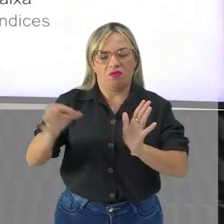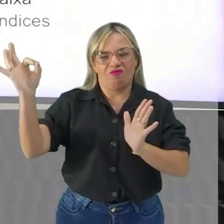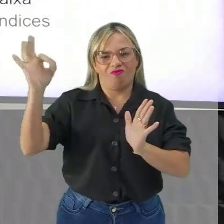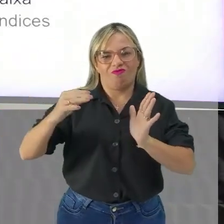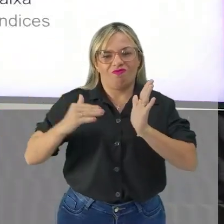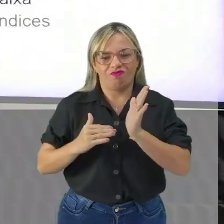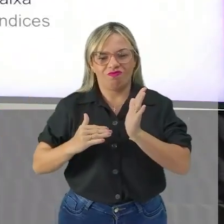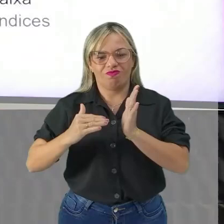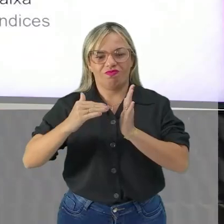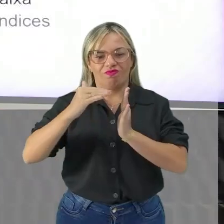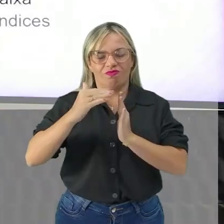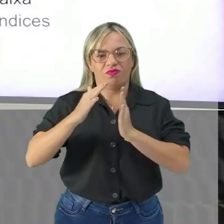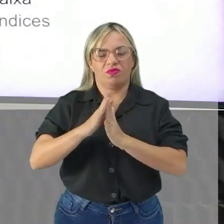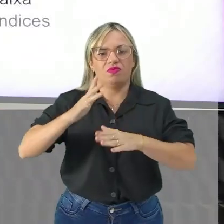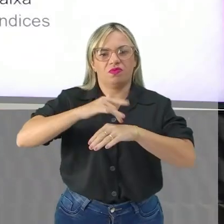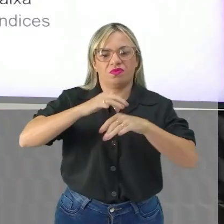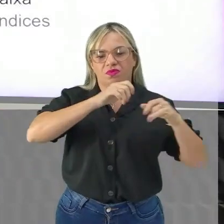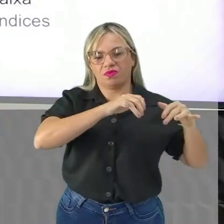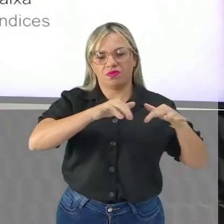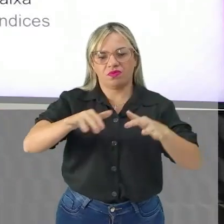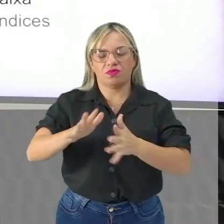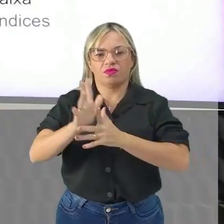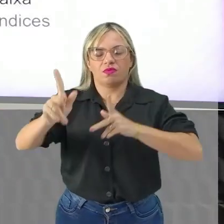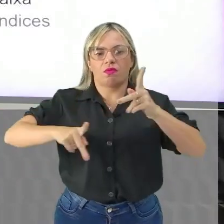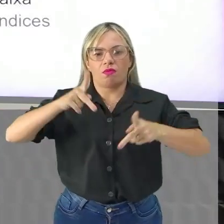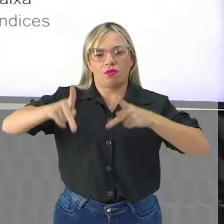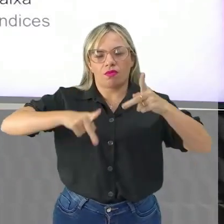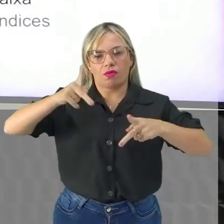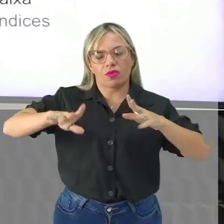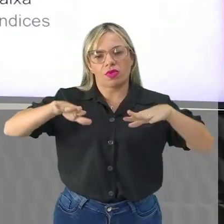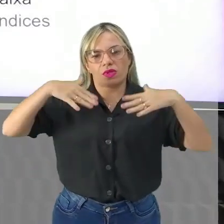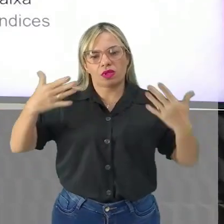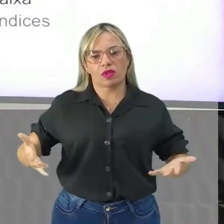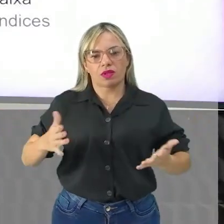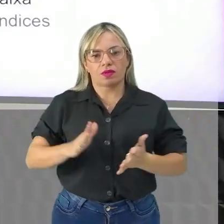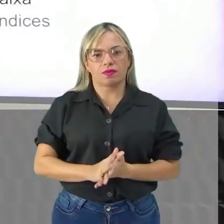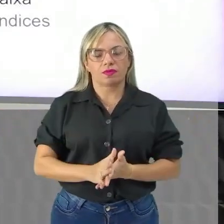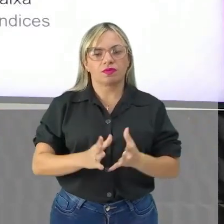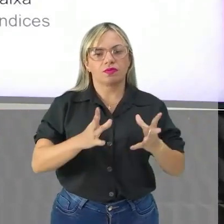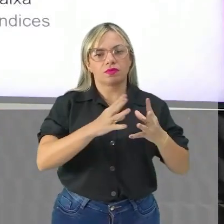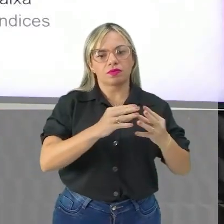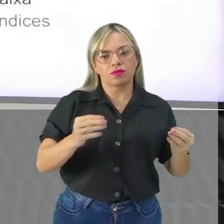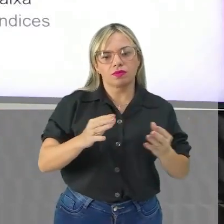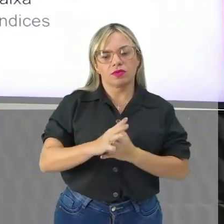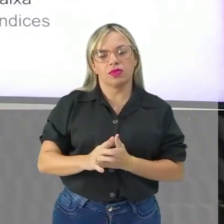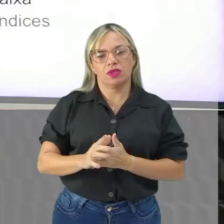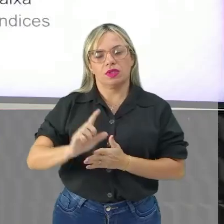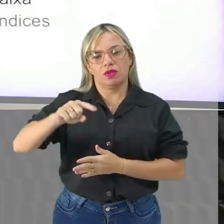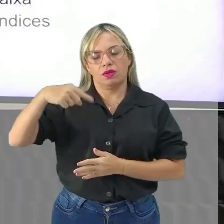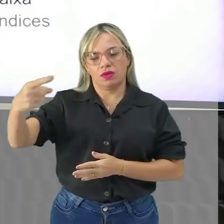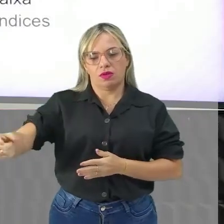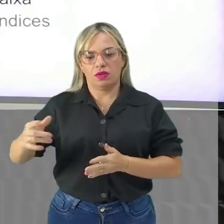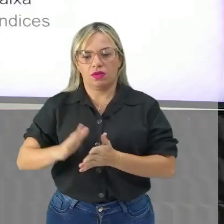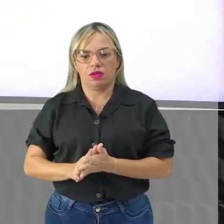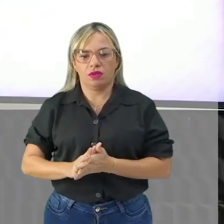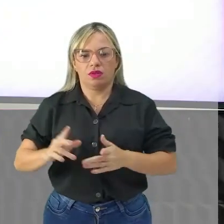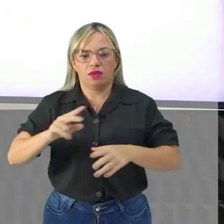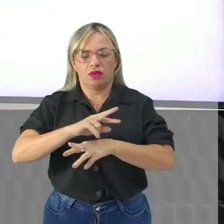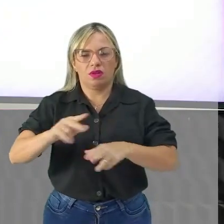índices de infecção na população, né? Então dá uma acabada, daqui a pouco tem muita gente, né,